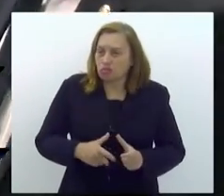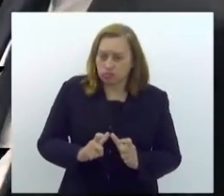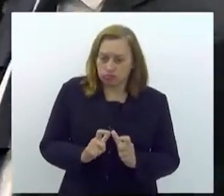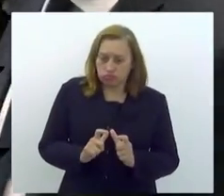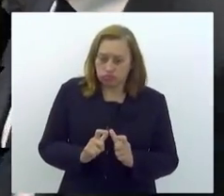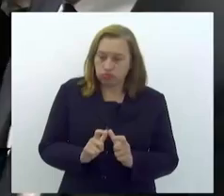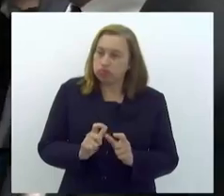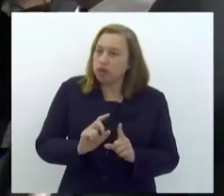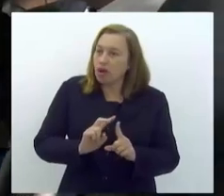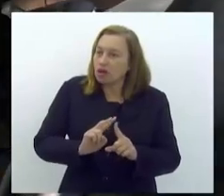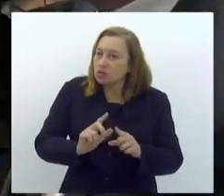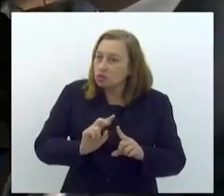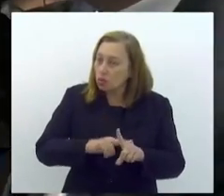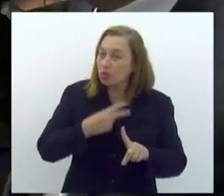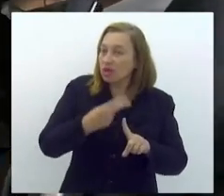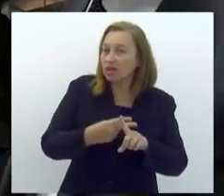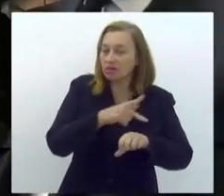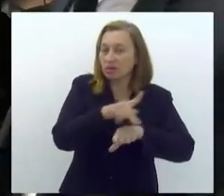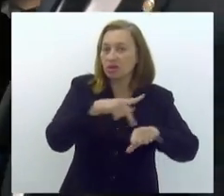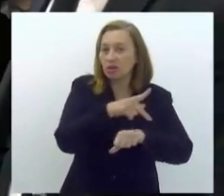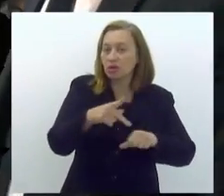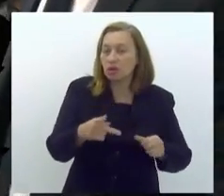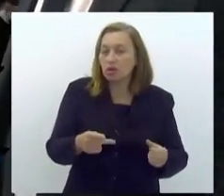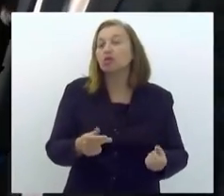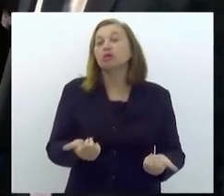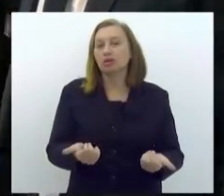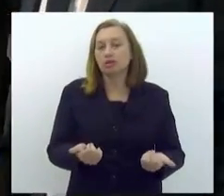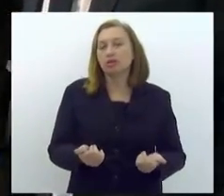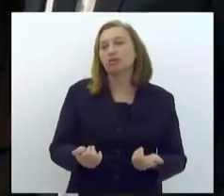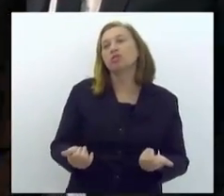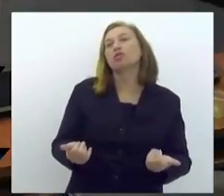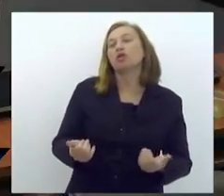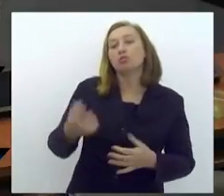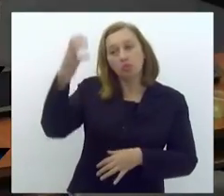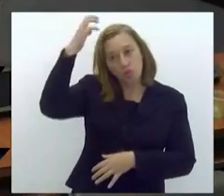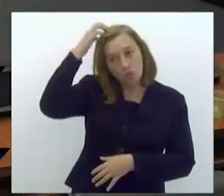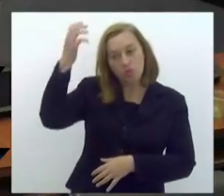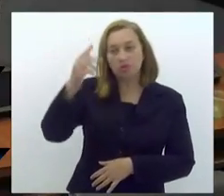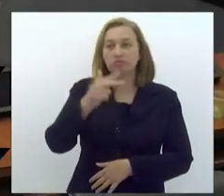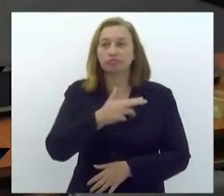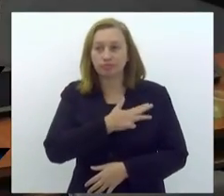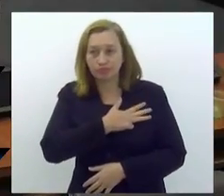da inoperância do atual presidente da república Obrigado presidente